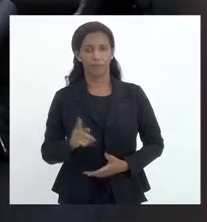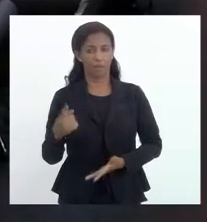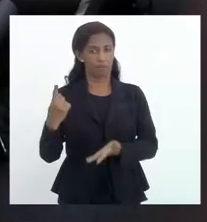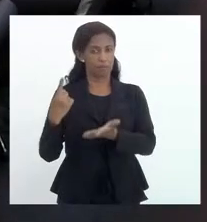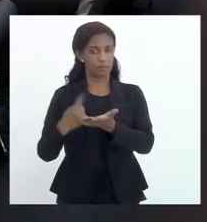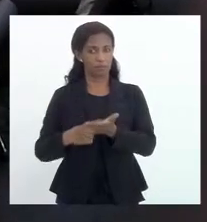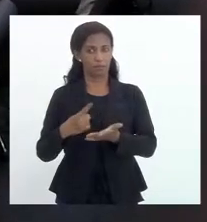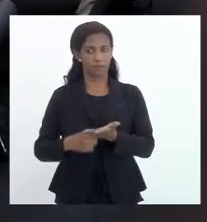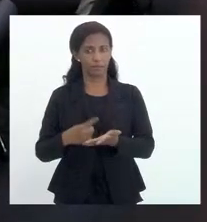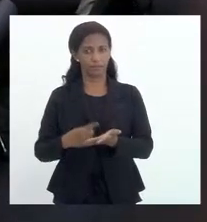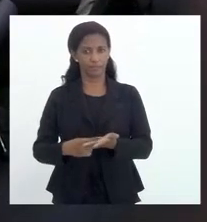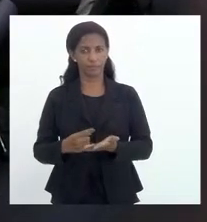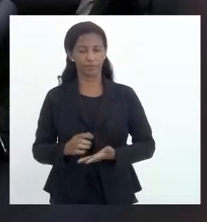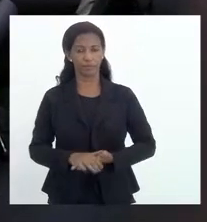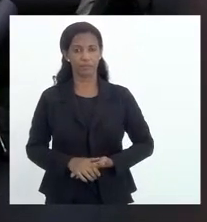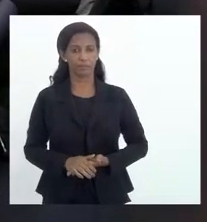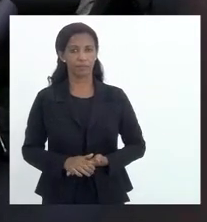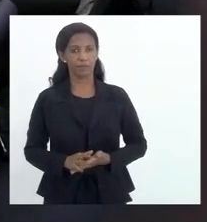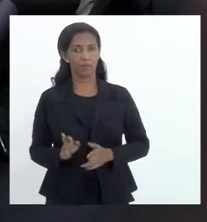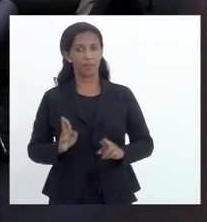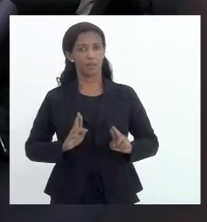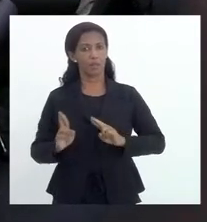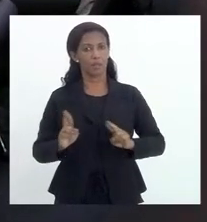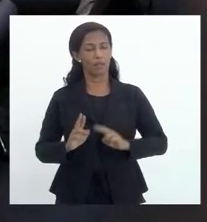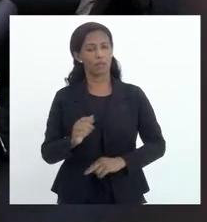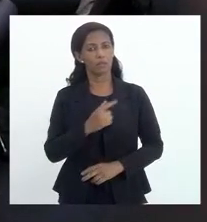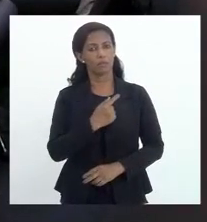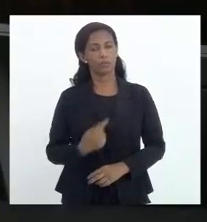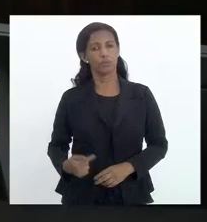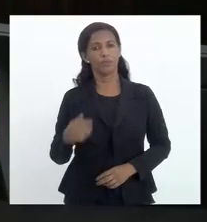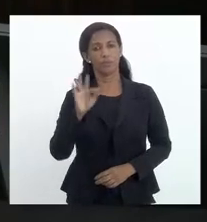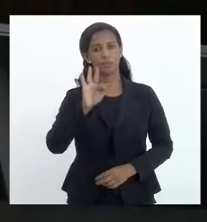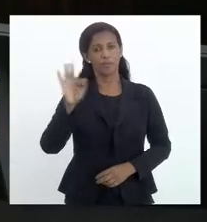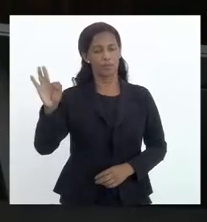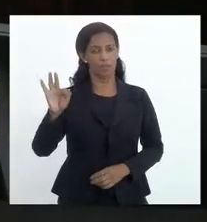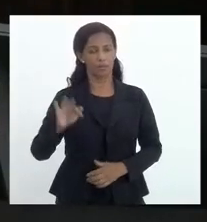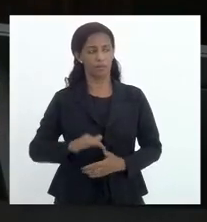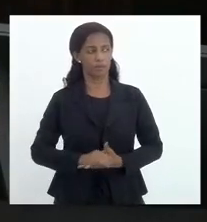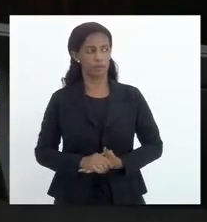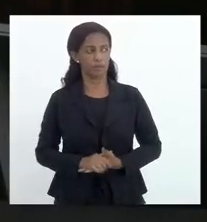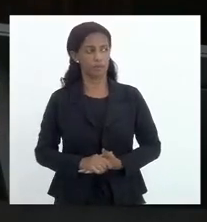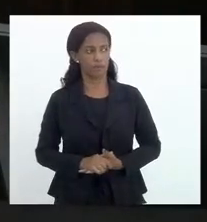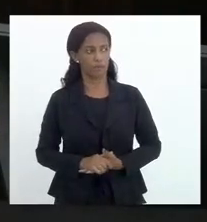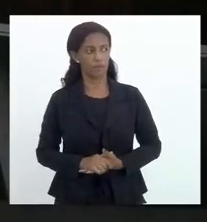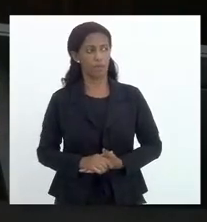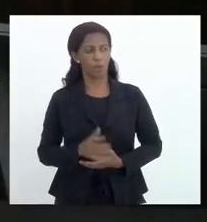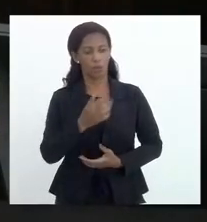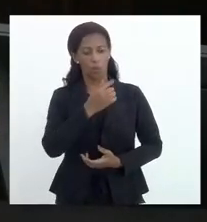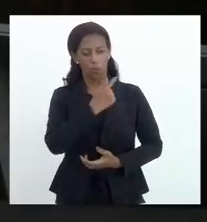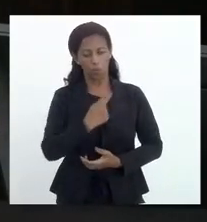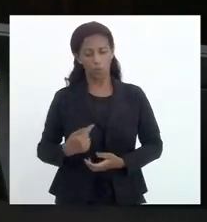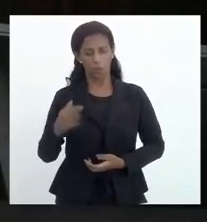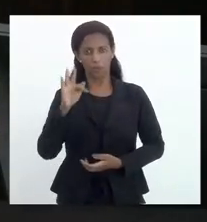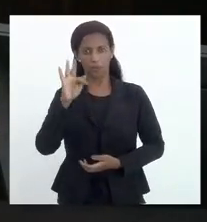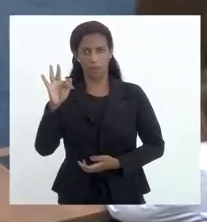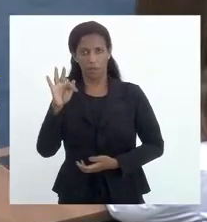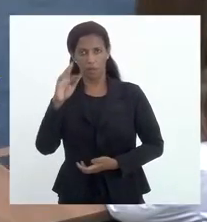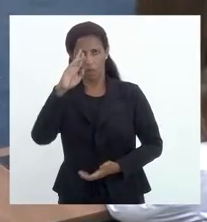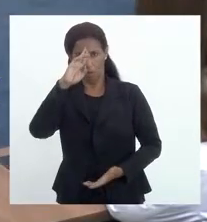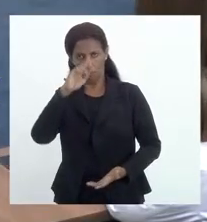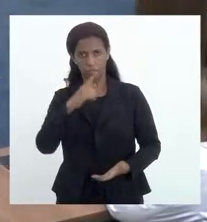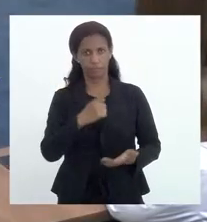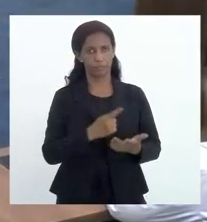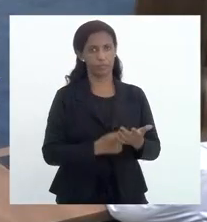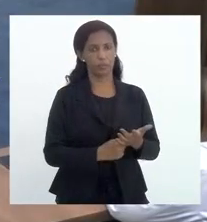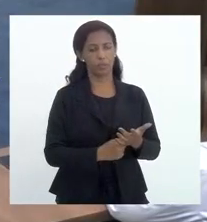acordado em relação ao governo federal. O governo federal impõe as regras e o governo do